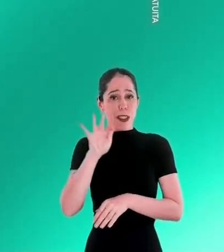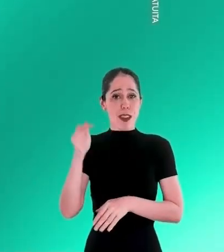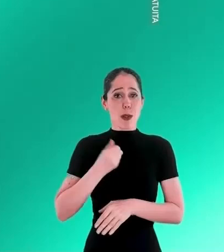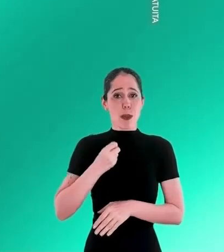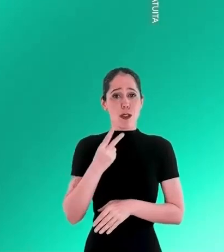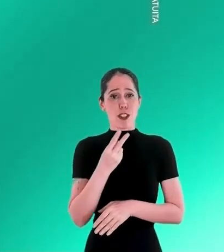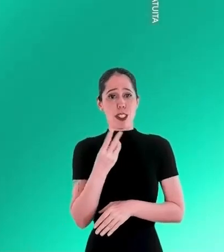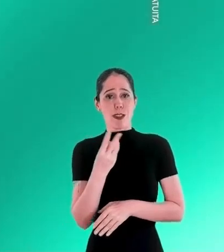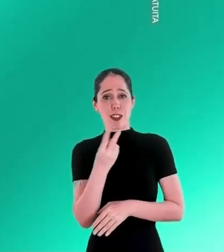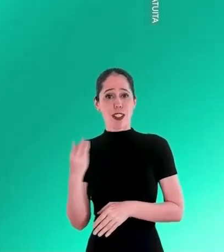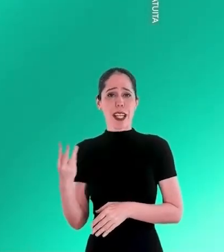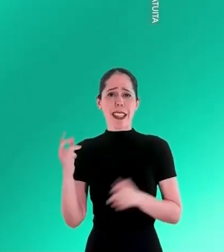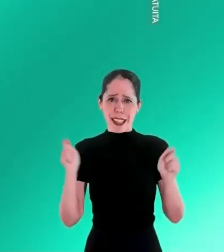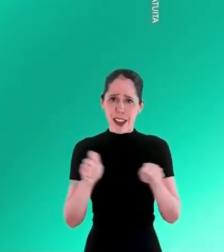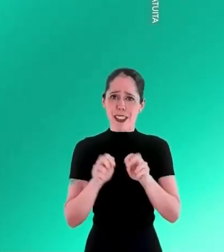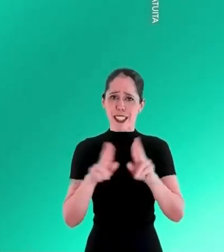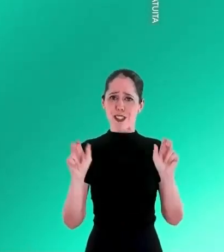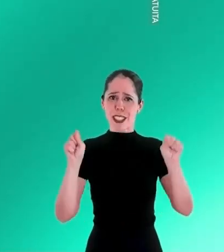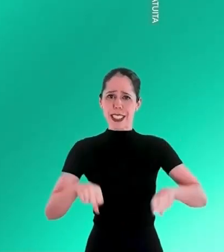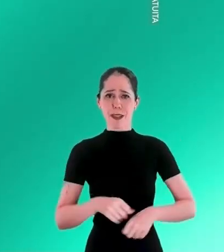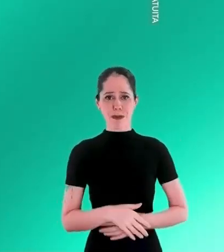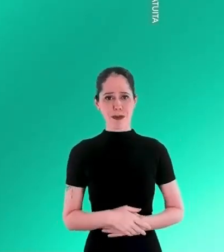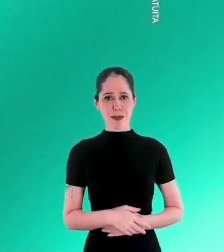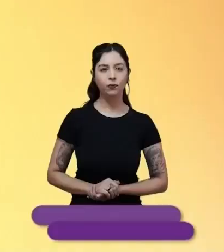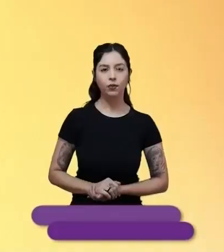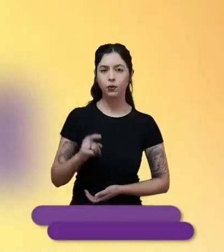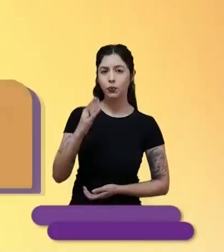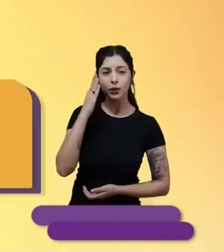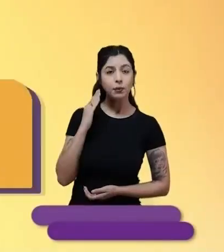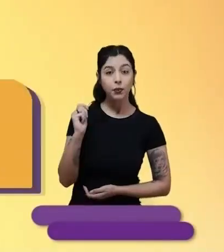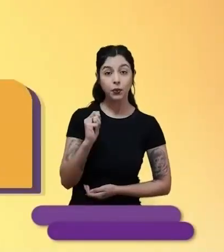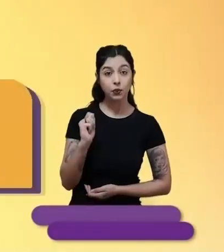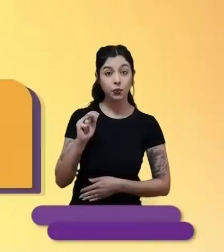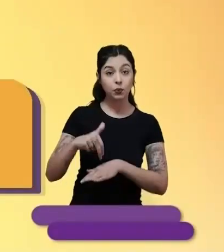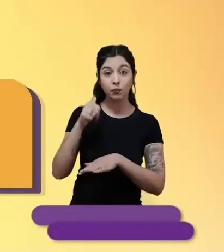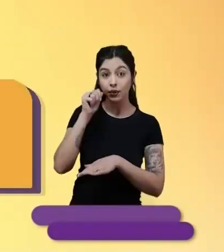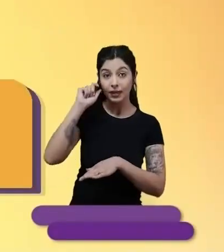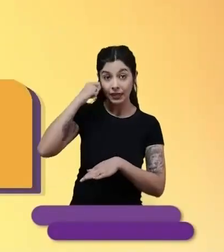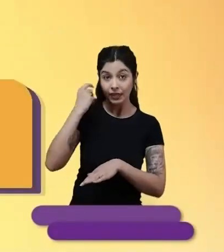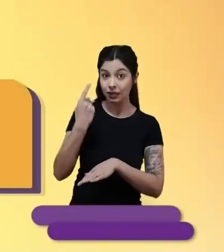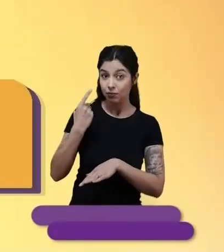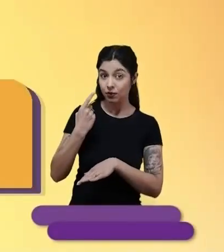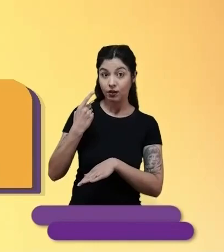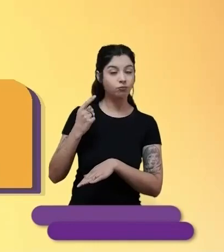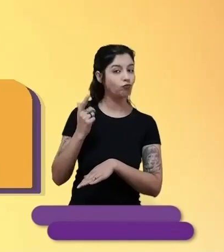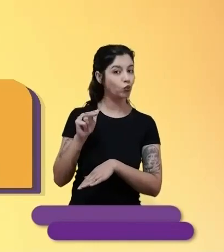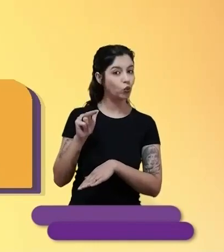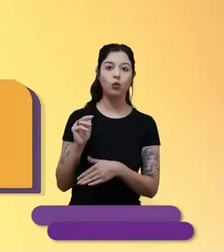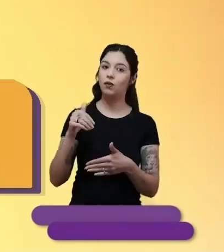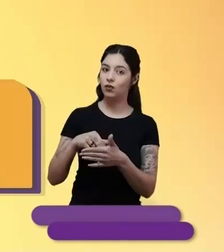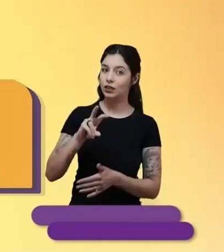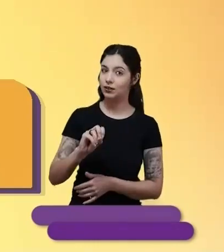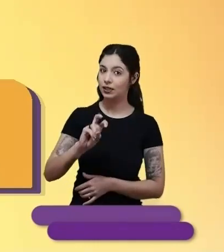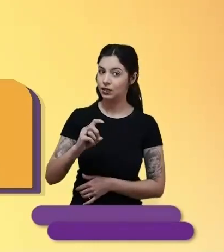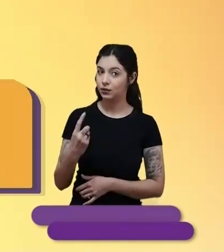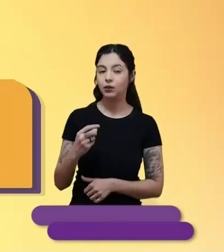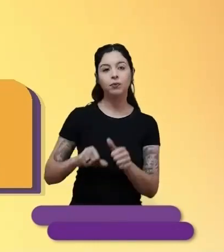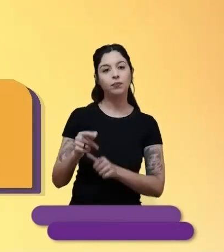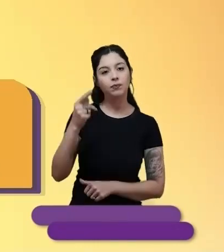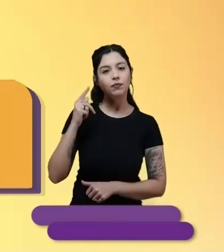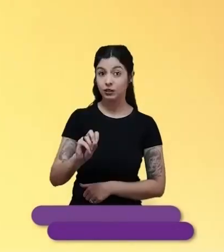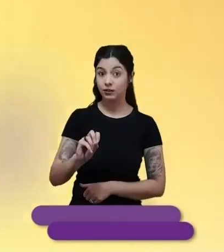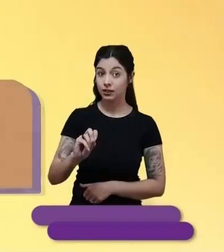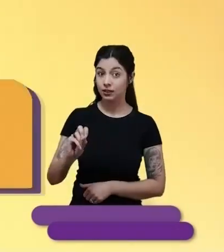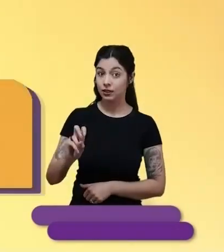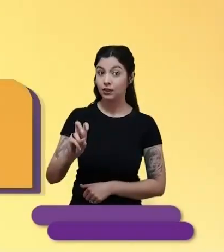federal 2323. Dá pra fazer diferente. Tu sabia que os gaúchos nunca elegeram uma deputada preta? Vote 5001 e vamos